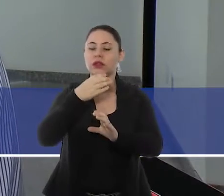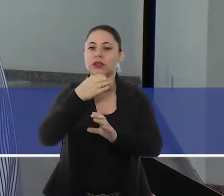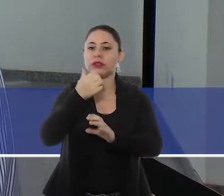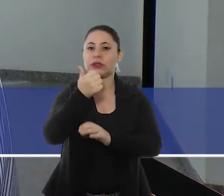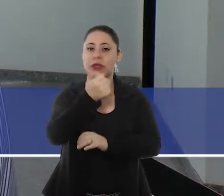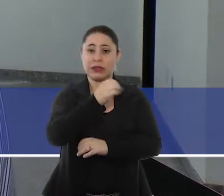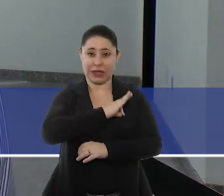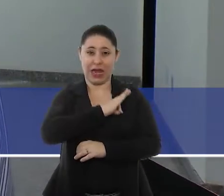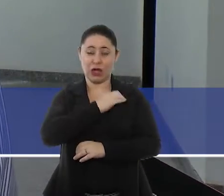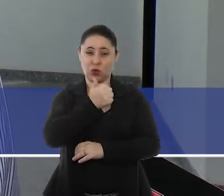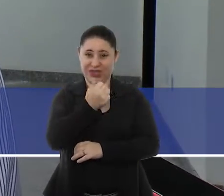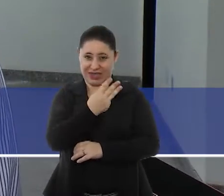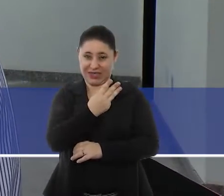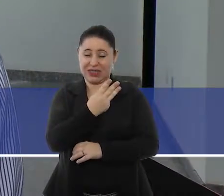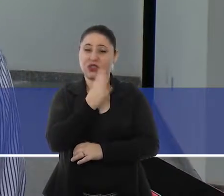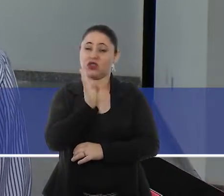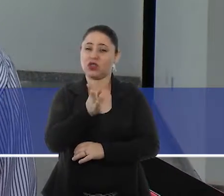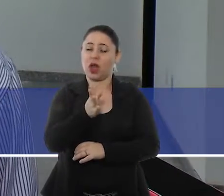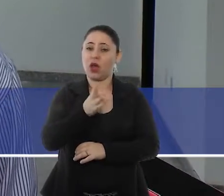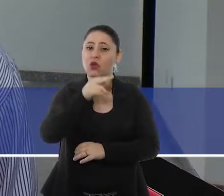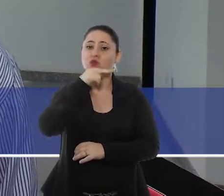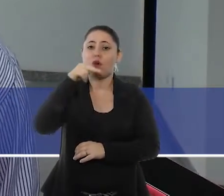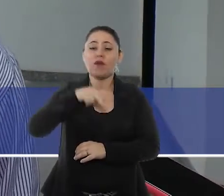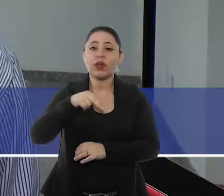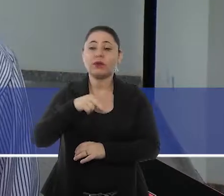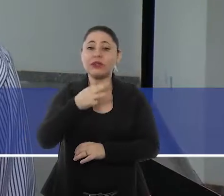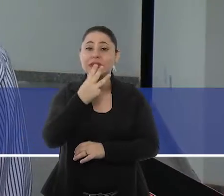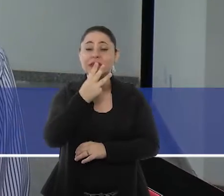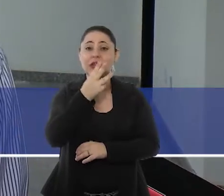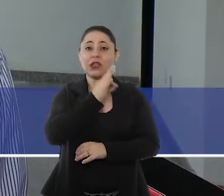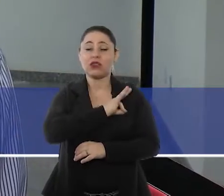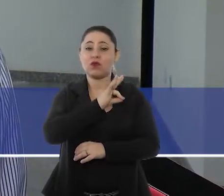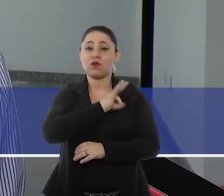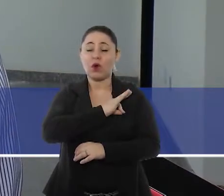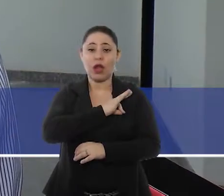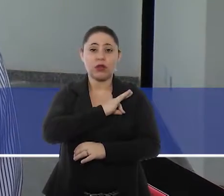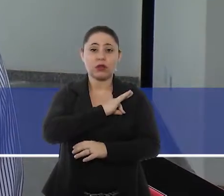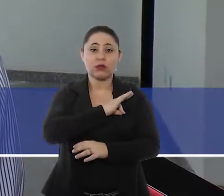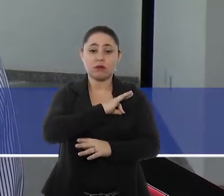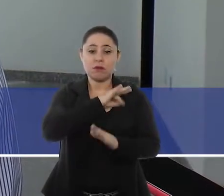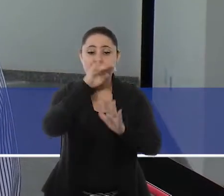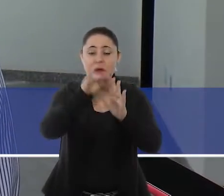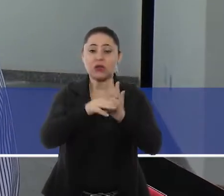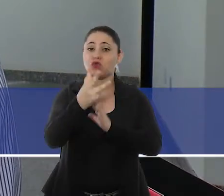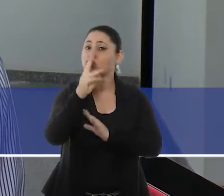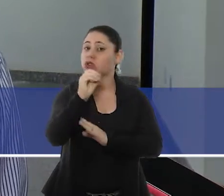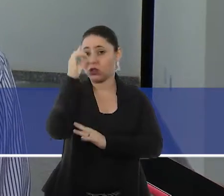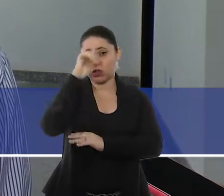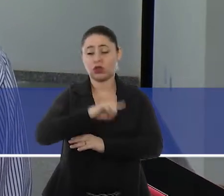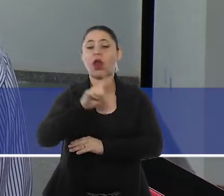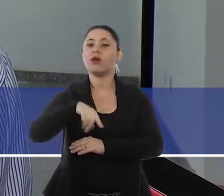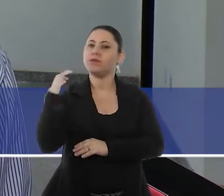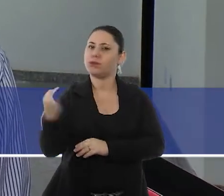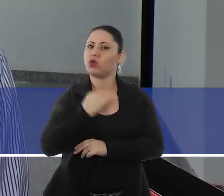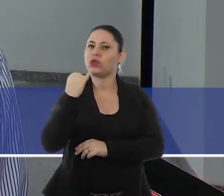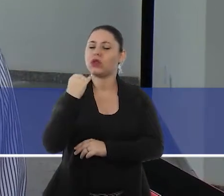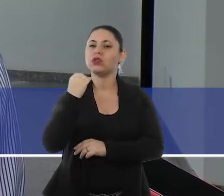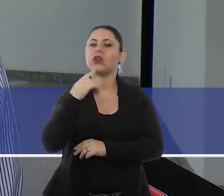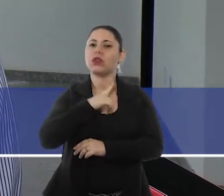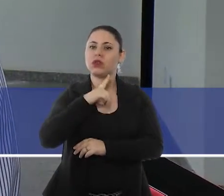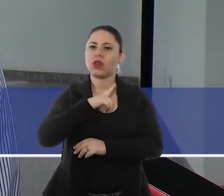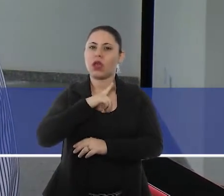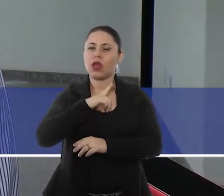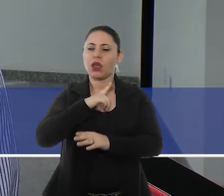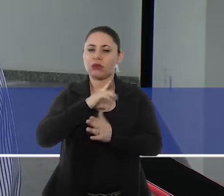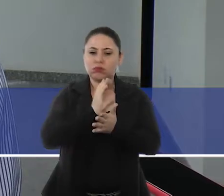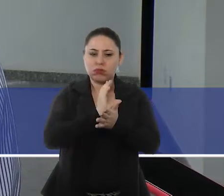pago folha de dezembro, 13º e folha de novembro, em 3 folhas em menos de 30 dias. Então, acho que é